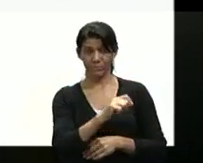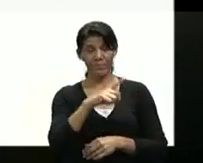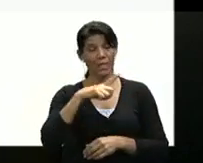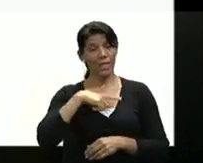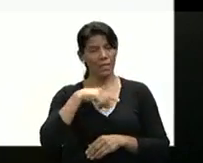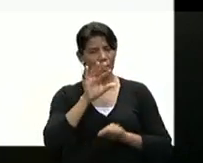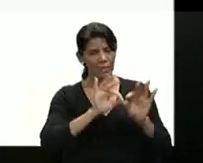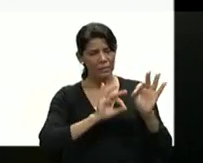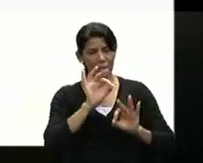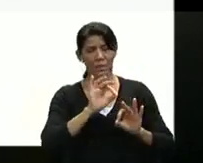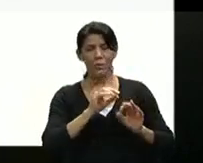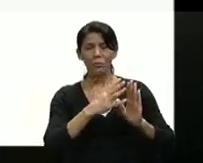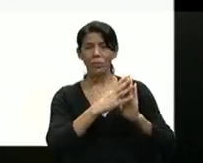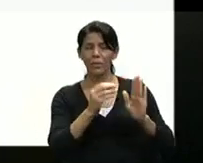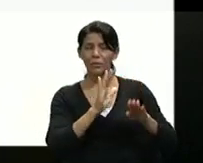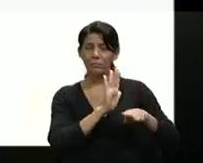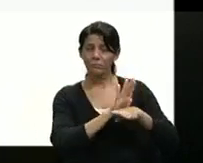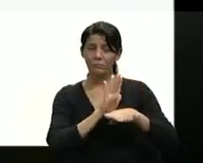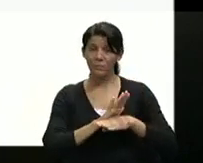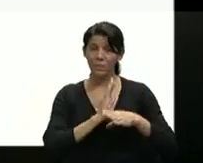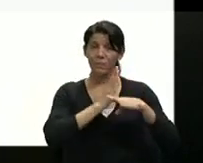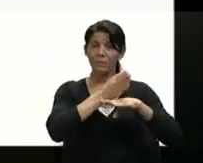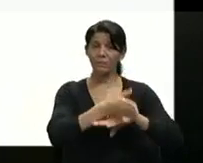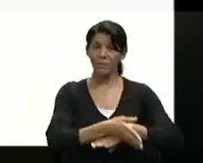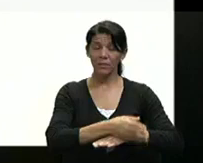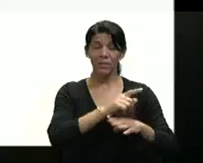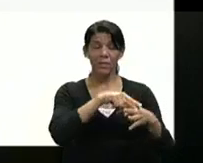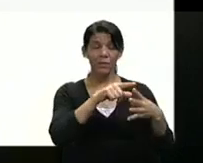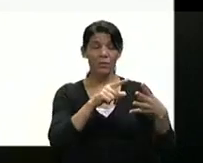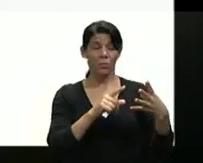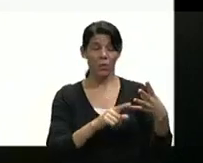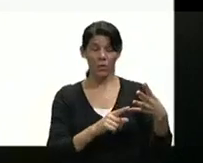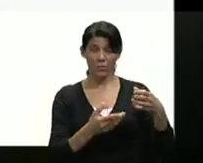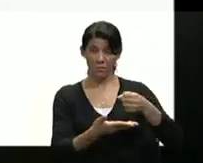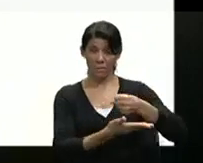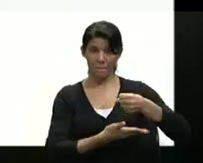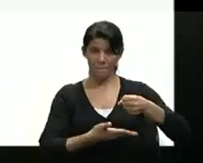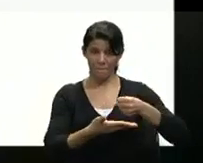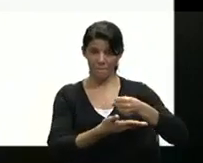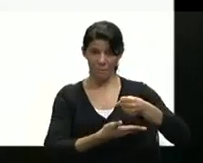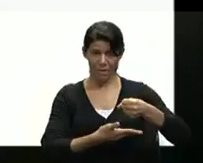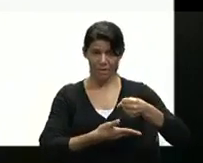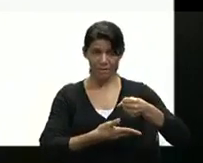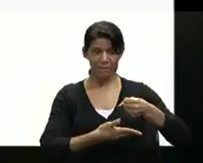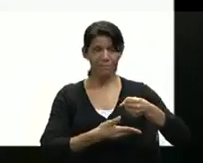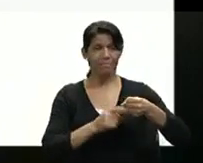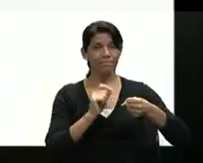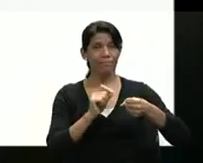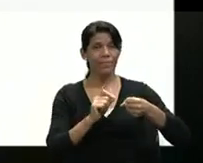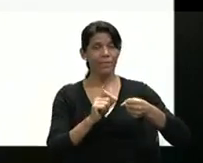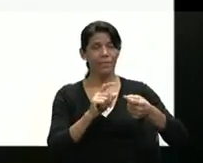modelo assistencial, através daqueles 4 fundamentos, daqueles 4 princípios: